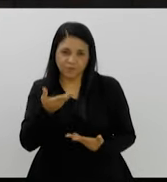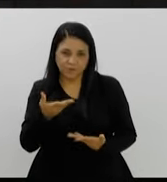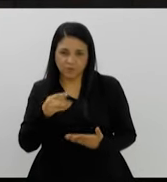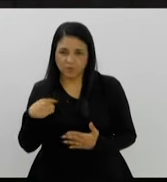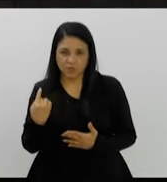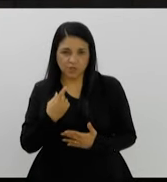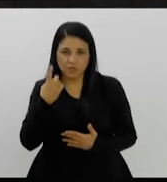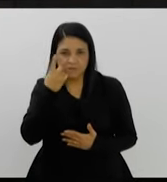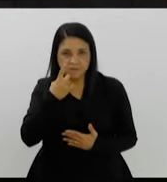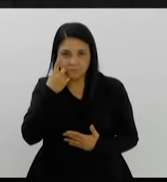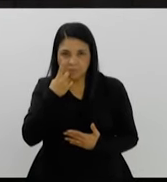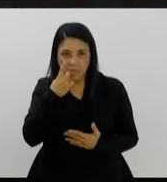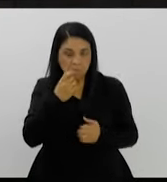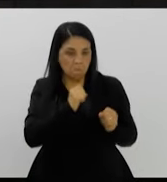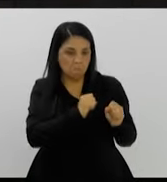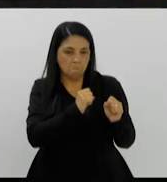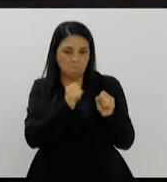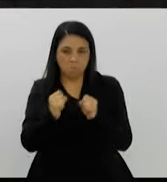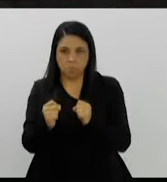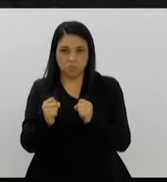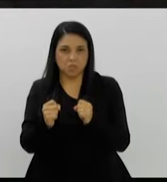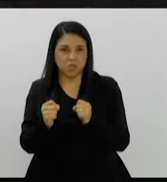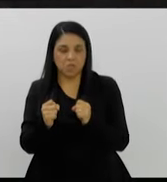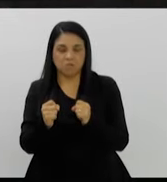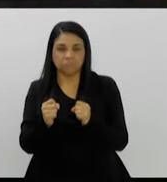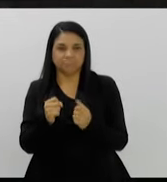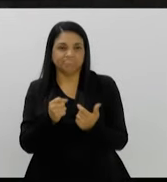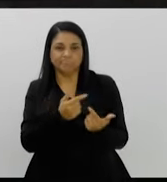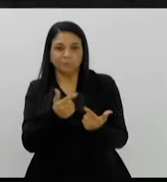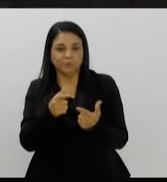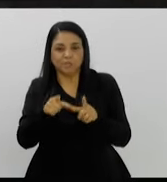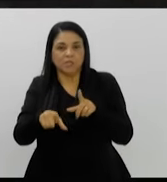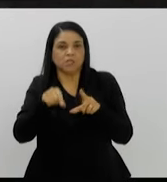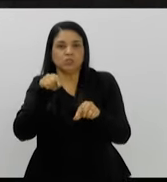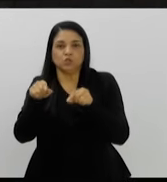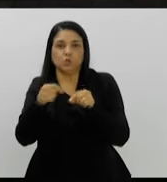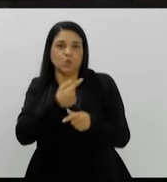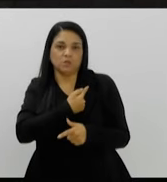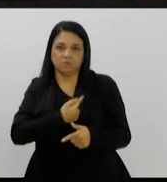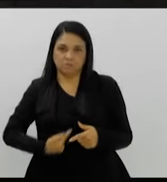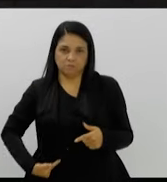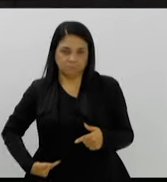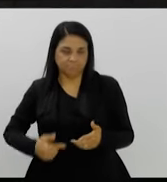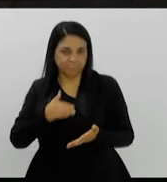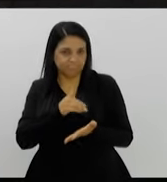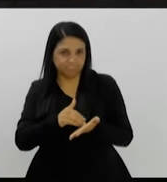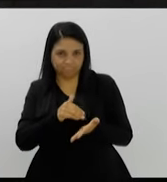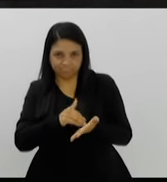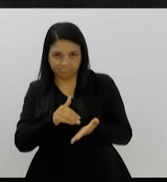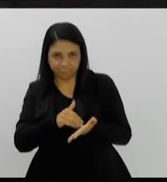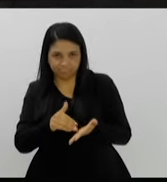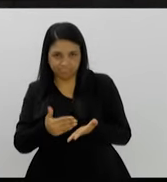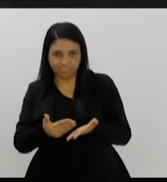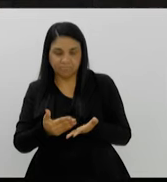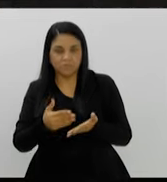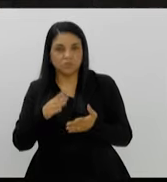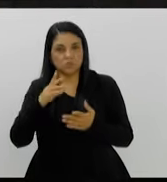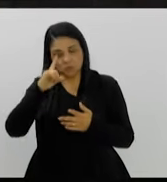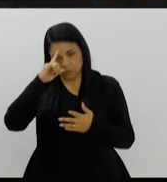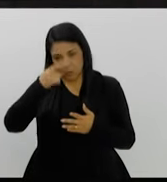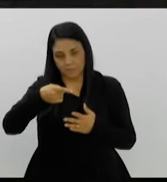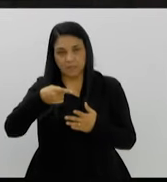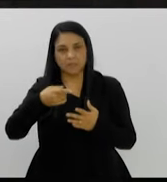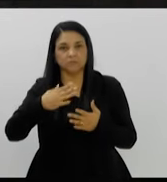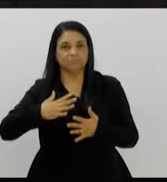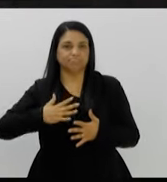qualquer poder sobre as suas escolhas sobre os seus secretariados os seus comandantes de polícia